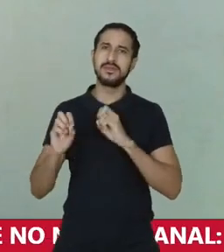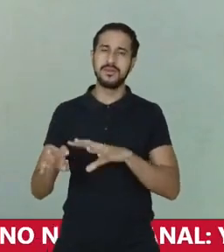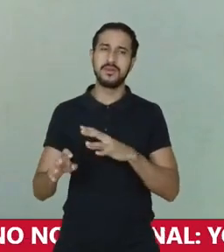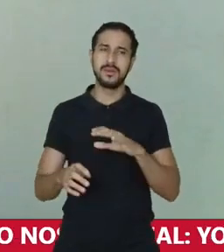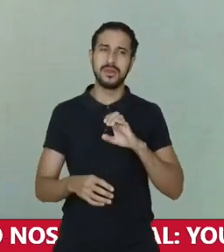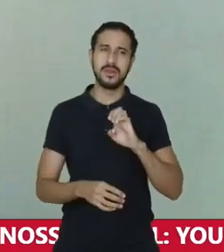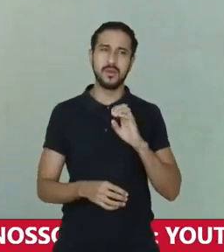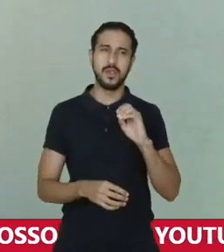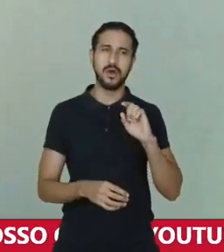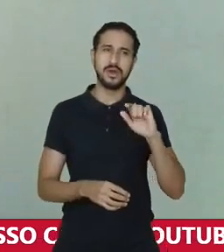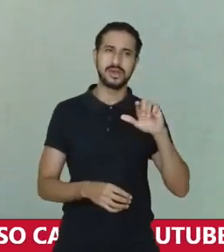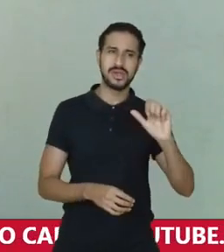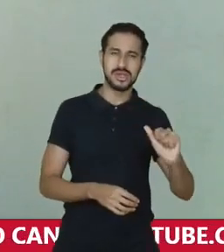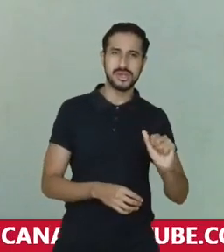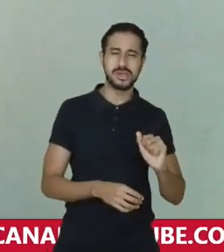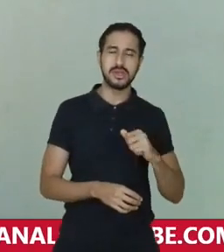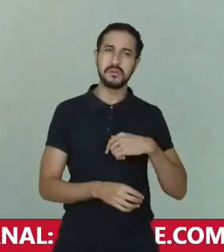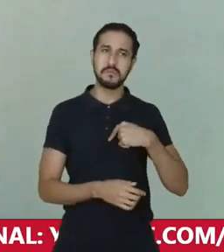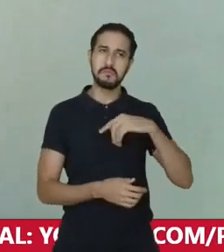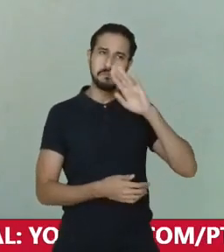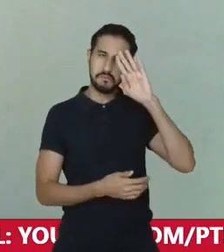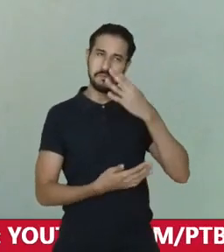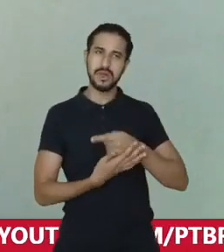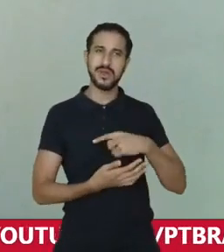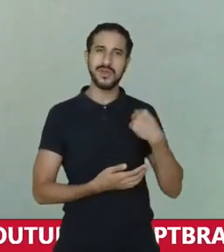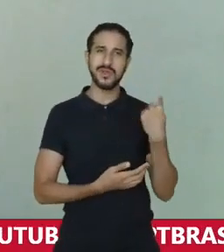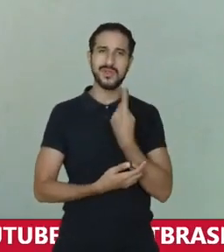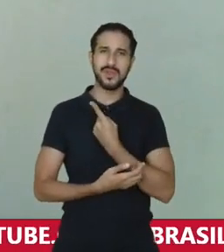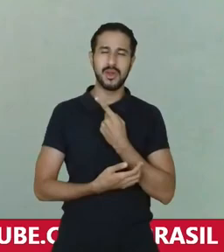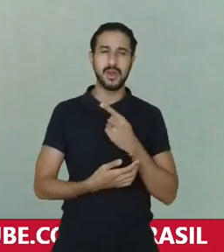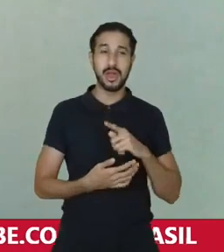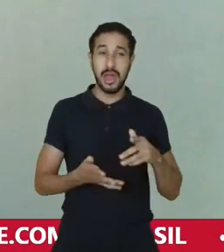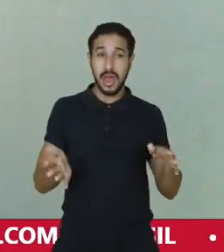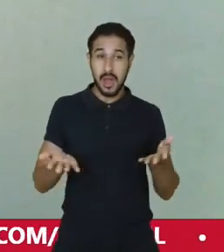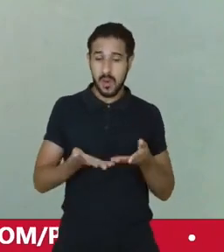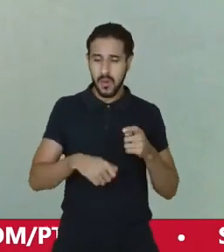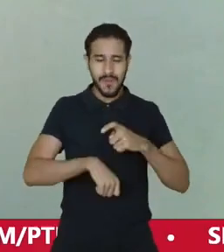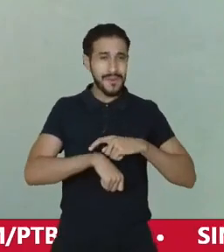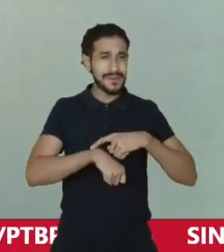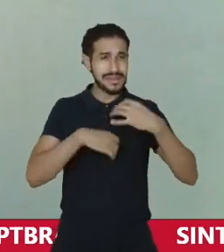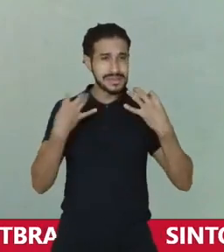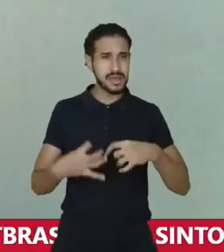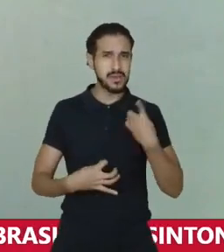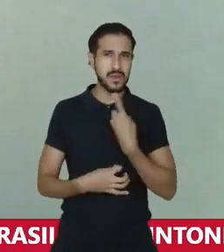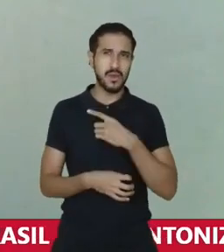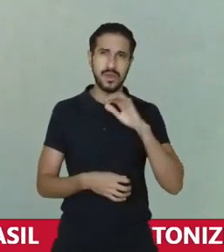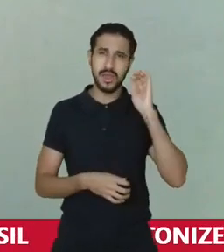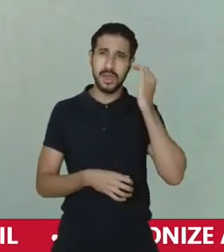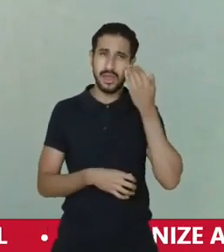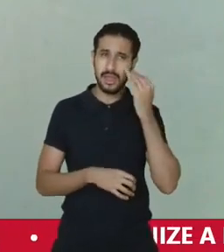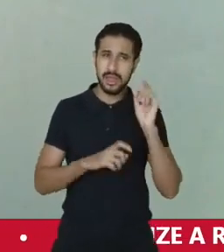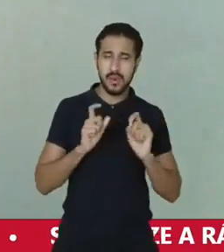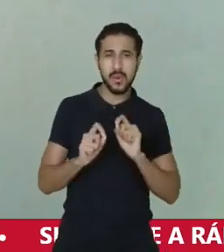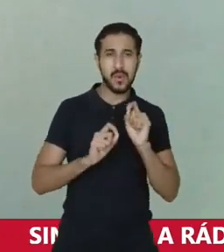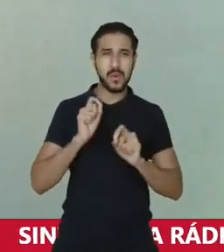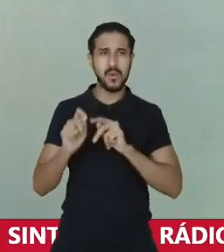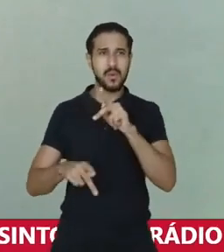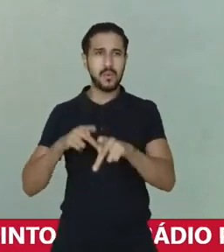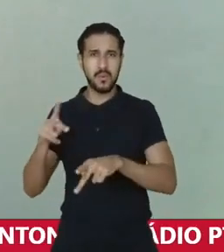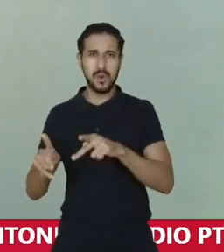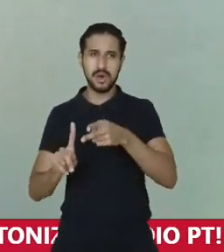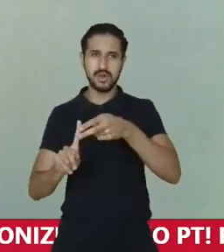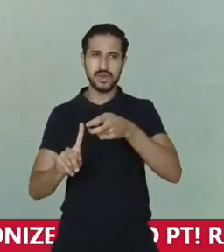educação ecológica. Eu acho que a gente chegou a hora da gente levar em consideração o que os